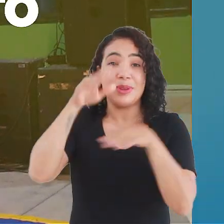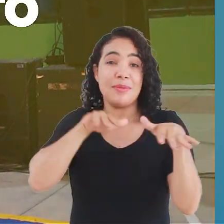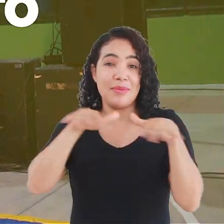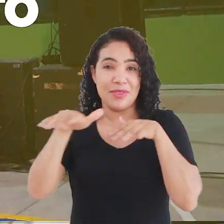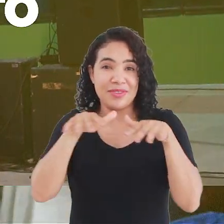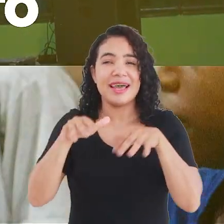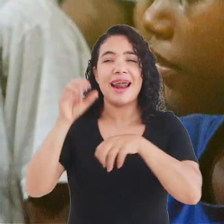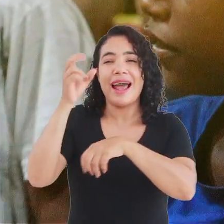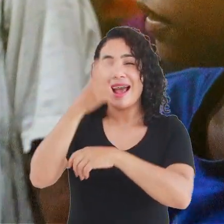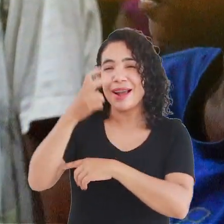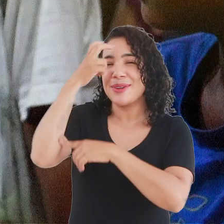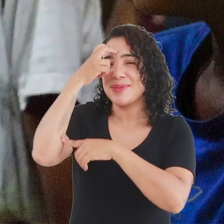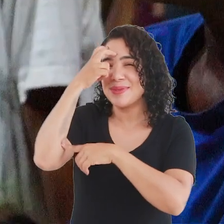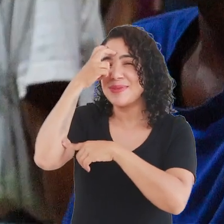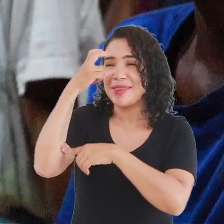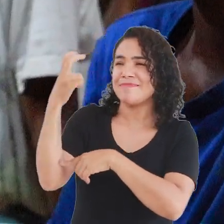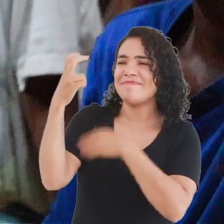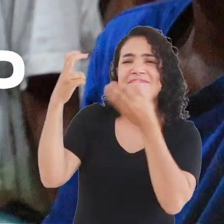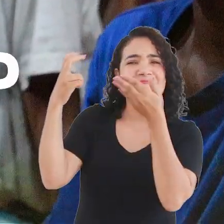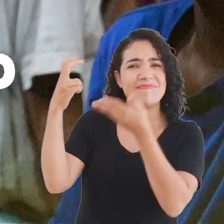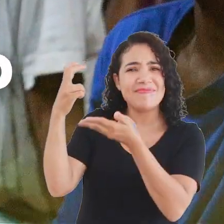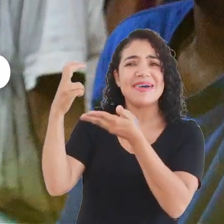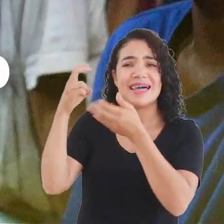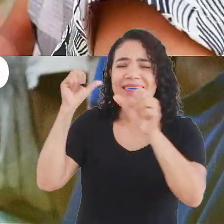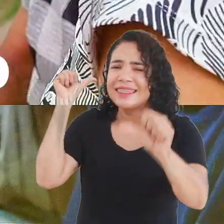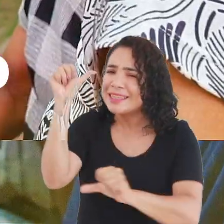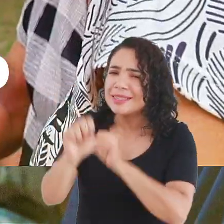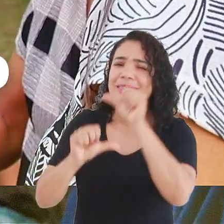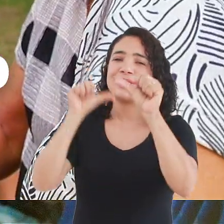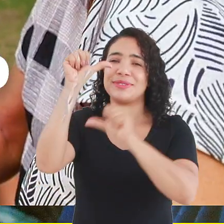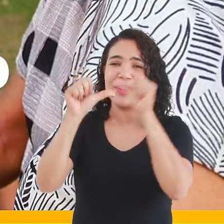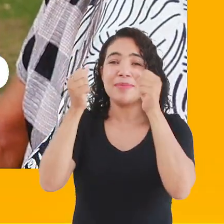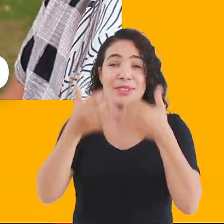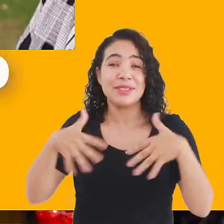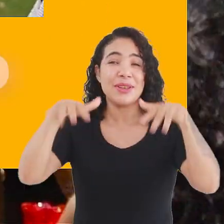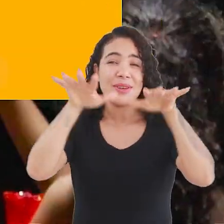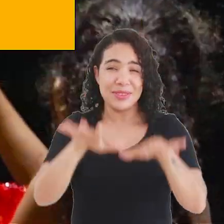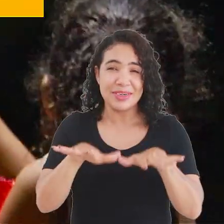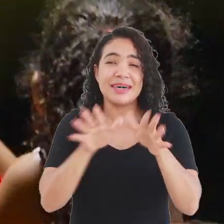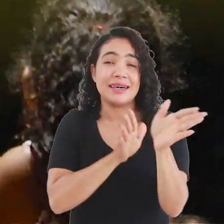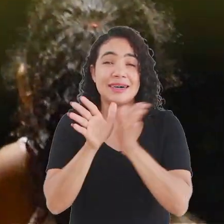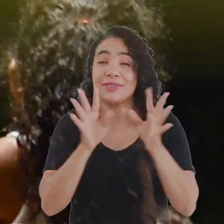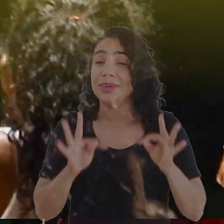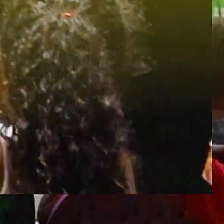cultura torna-se uma ferramenta de transformação e inclusão acessível a todos.